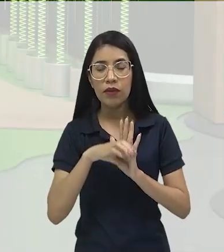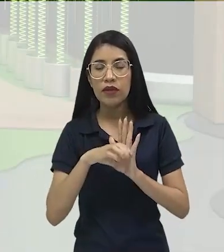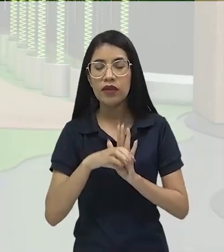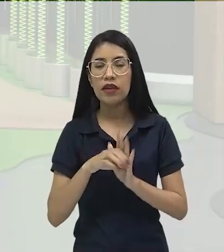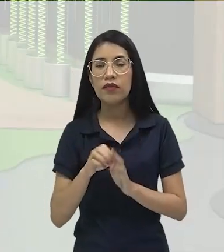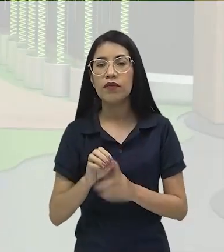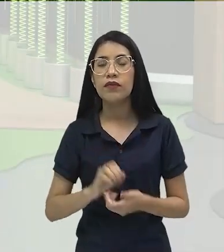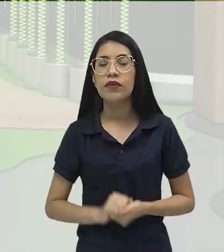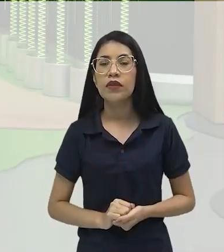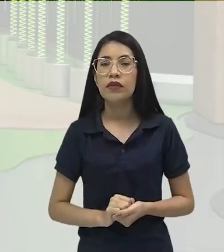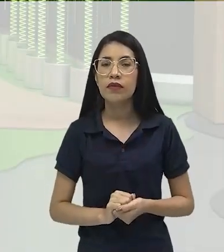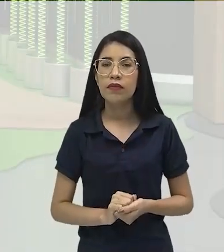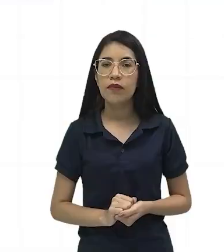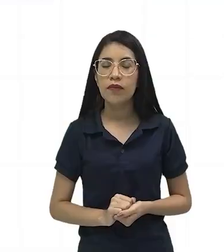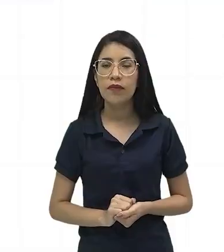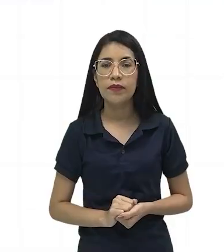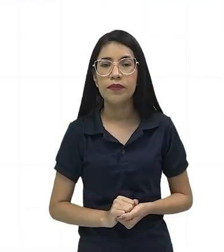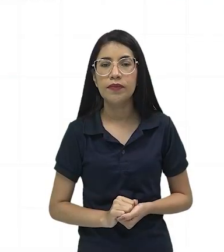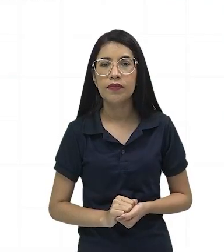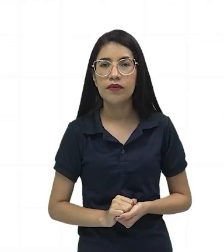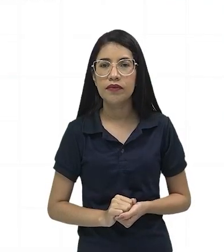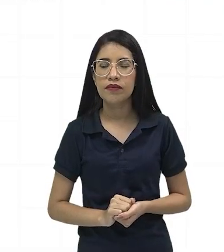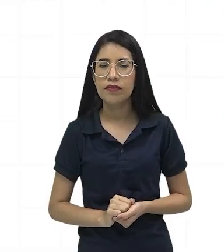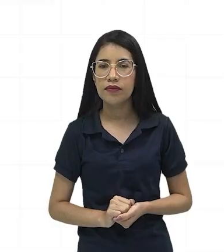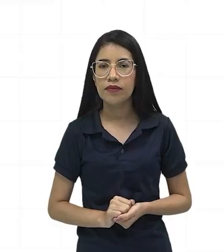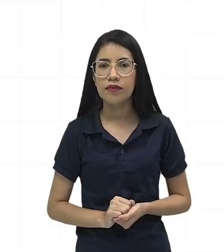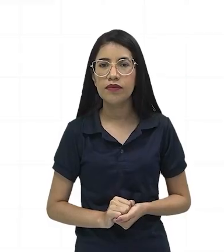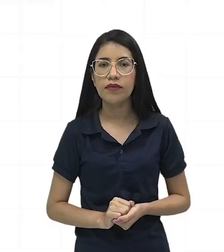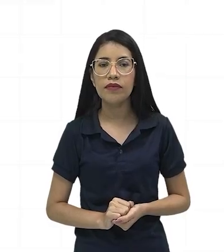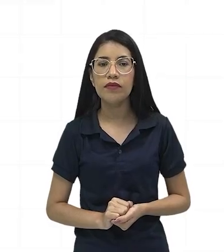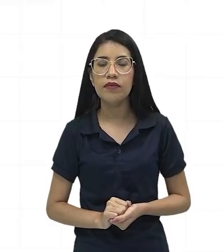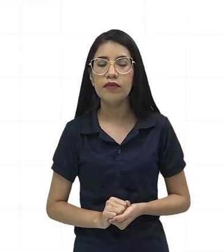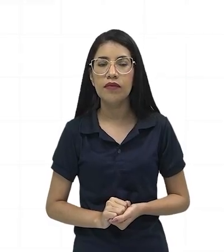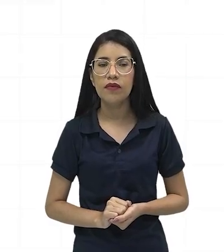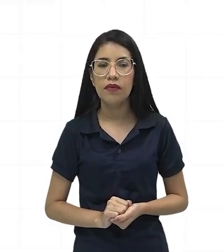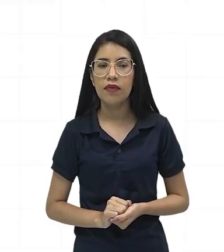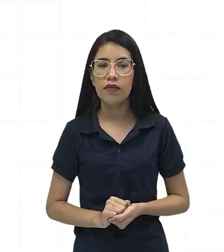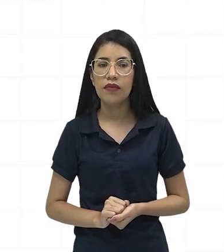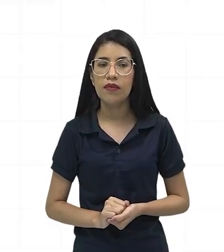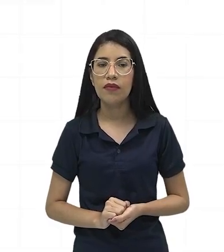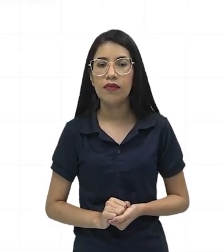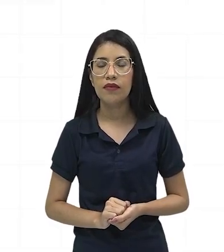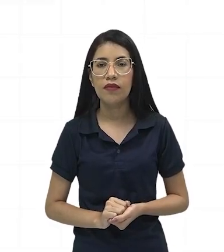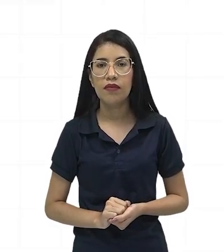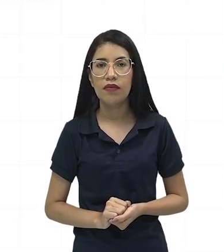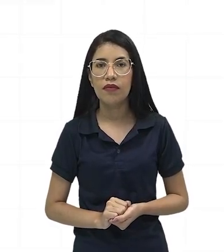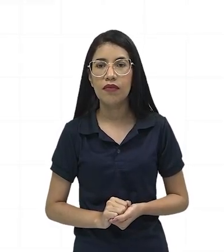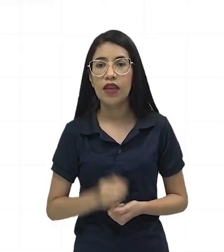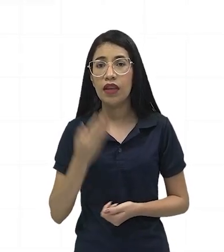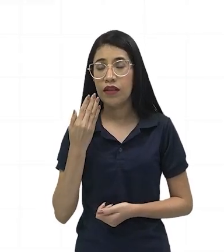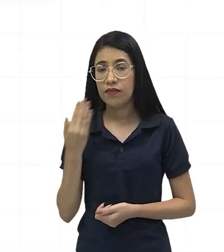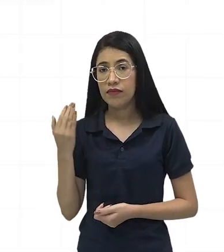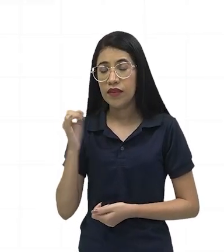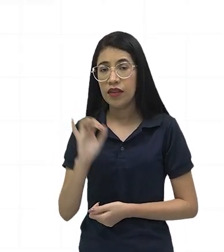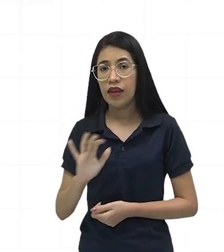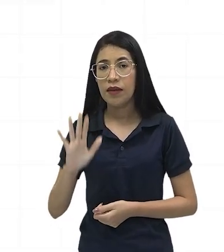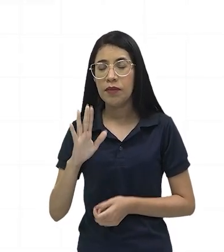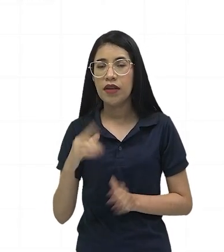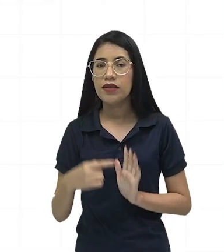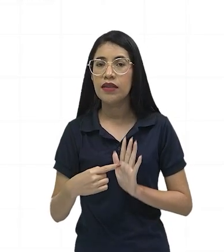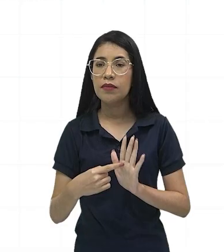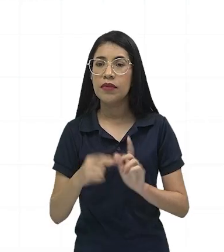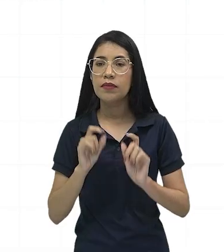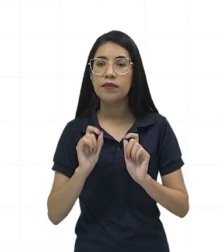desse processo na nossa mente para a gente poder entender. E aí nós temos essa imagem que